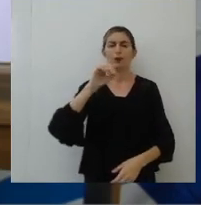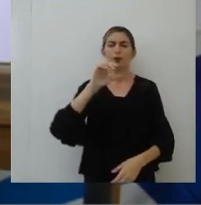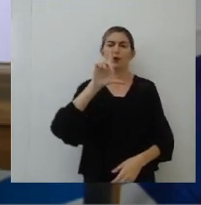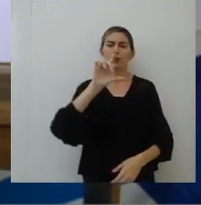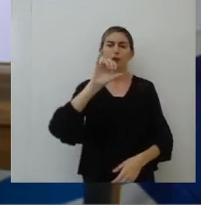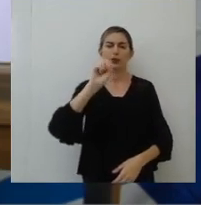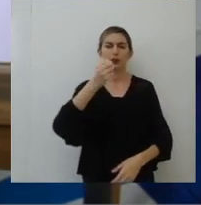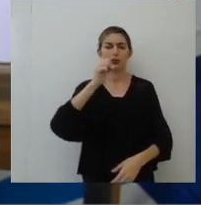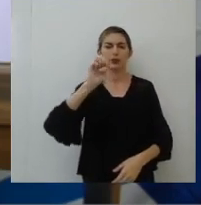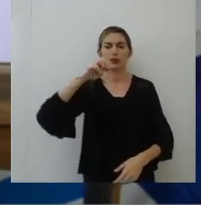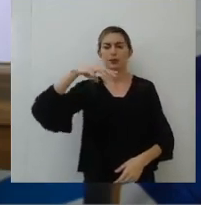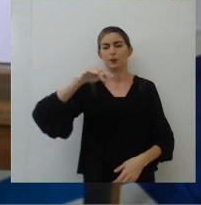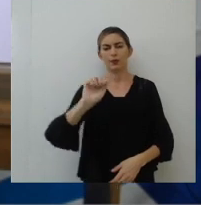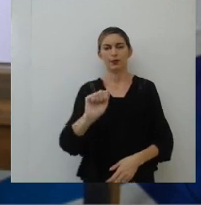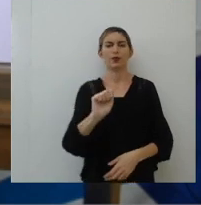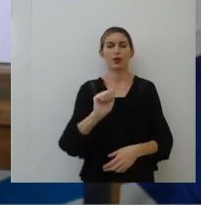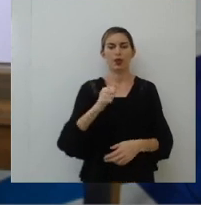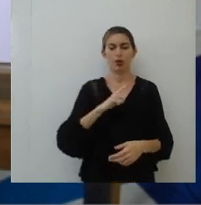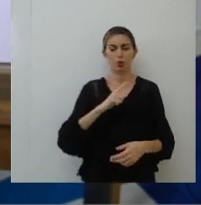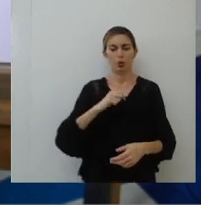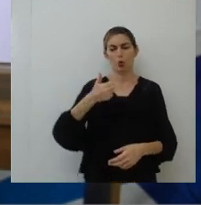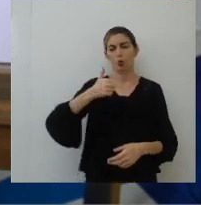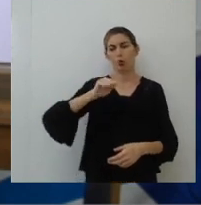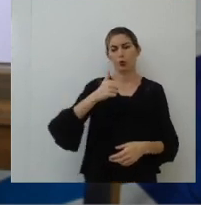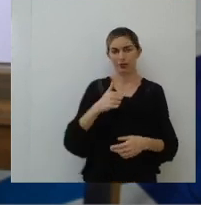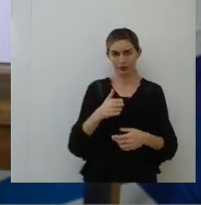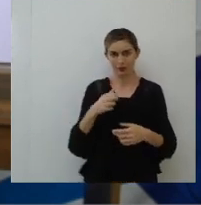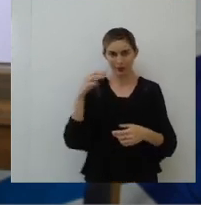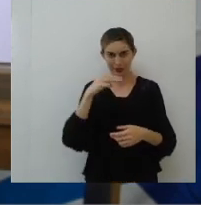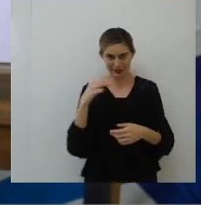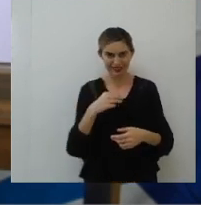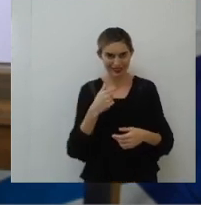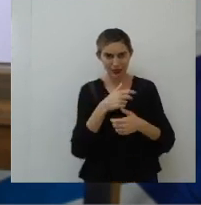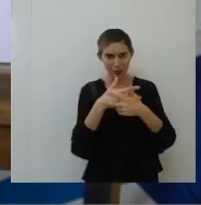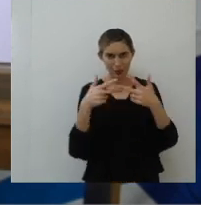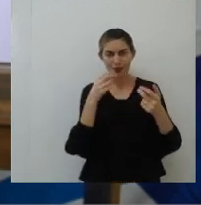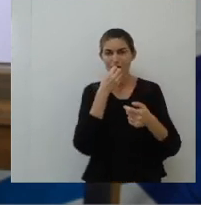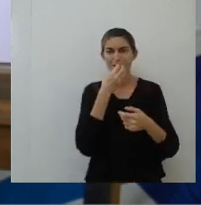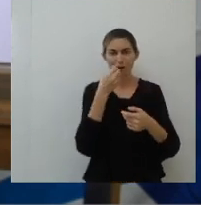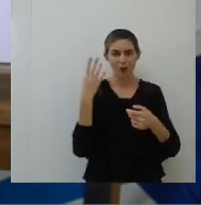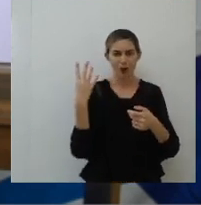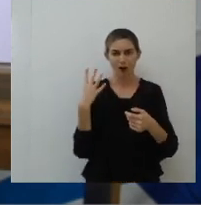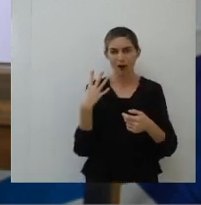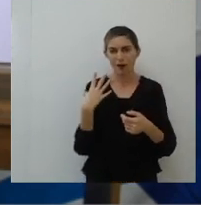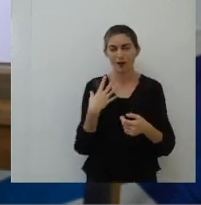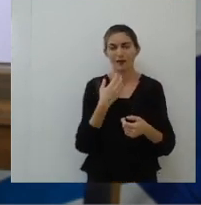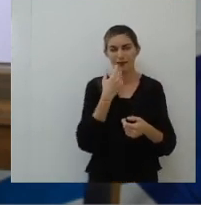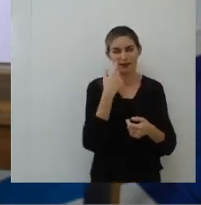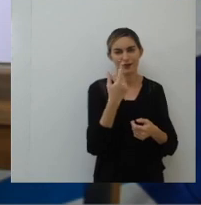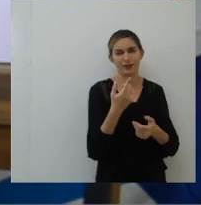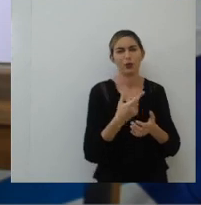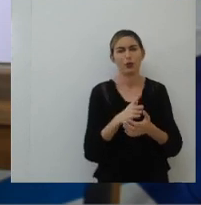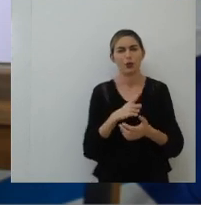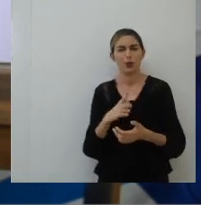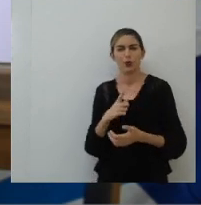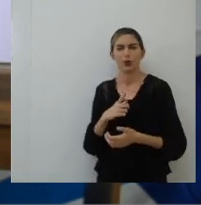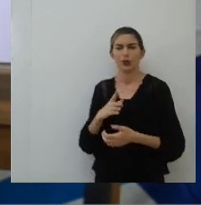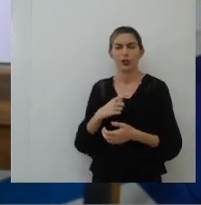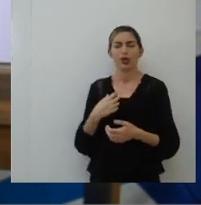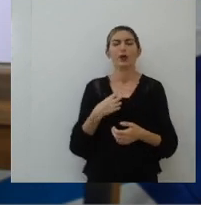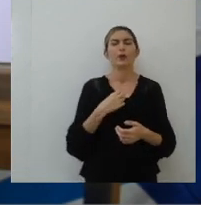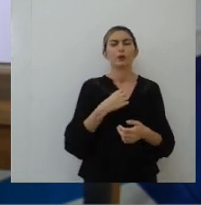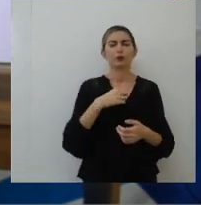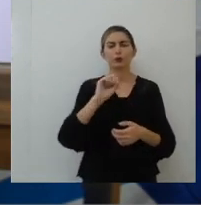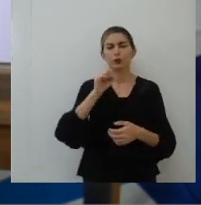Polissemia. Eu ainda tenho 11 minutos. Vê que coisa boa. Vê que maravilha. Enquanto isso, eu tenho 11 minutos